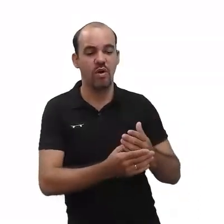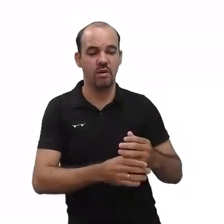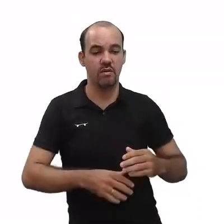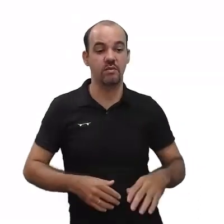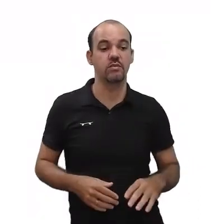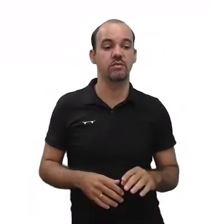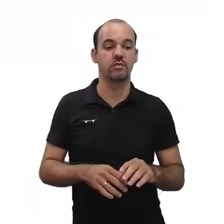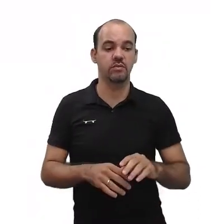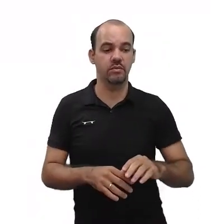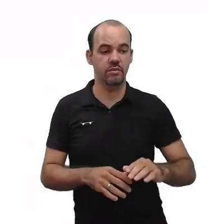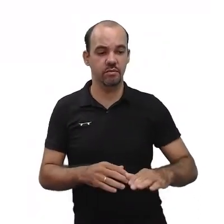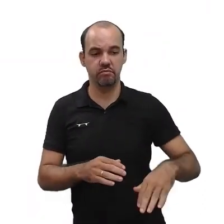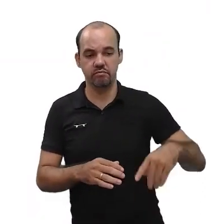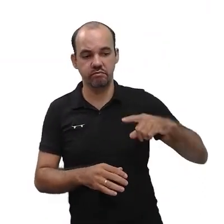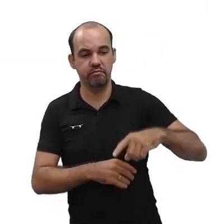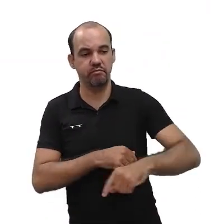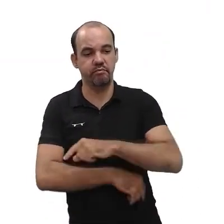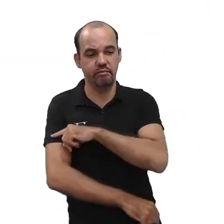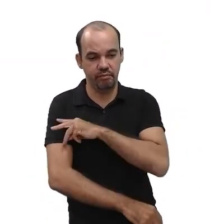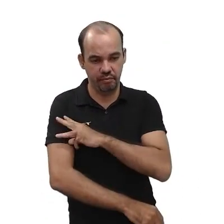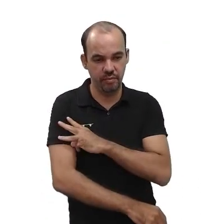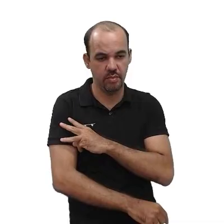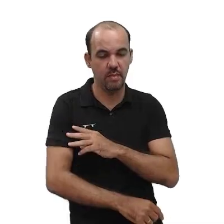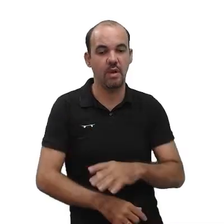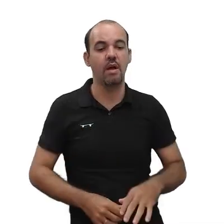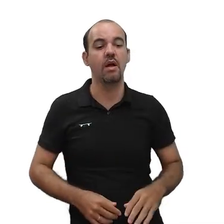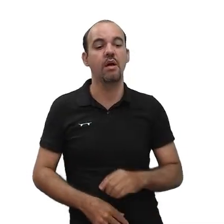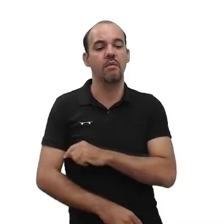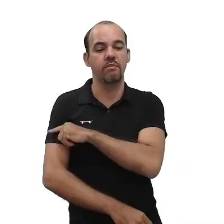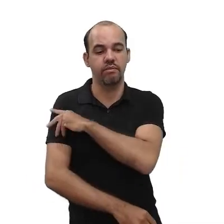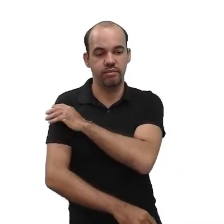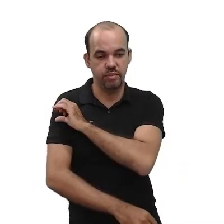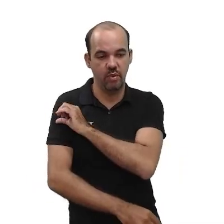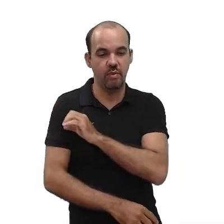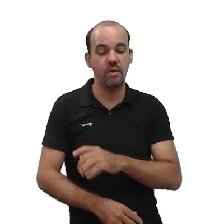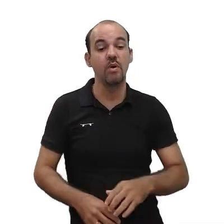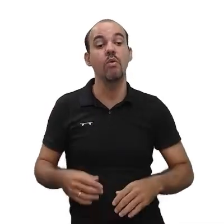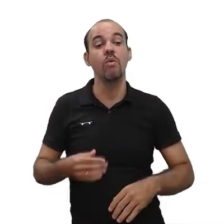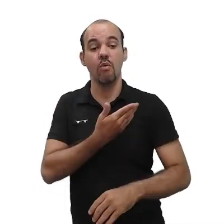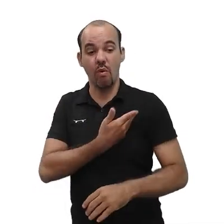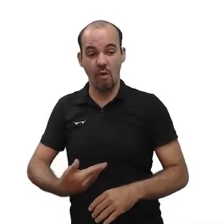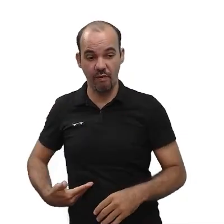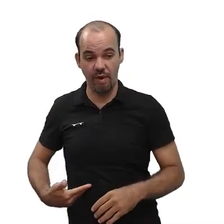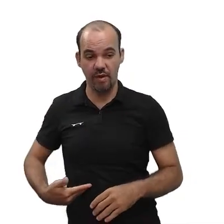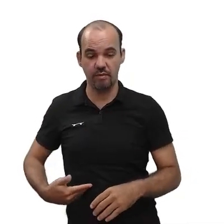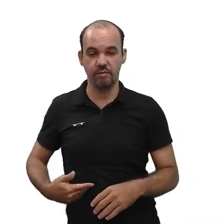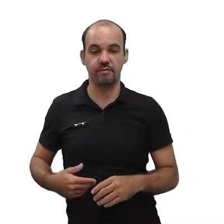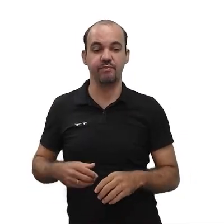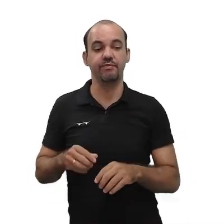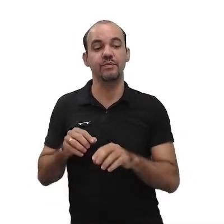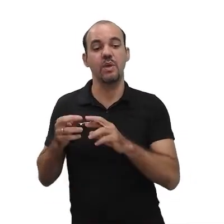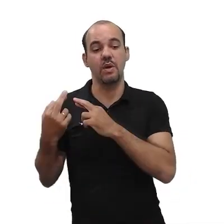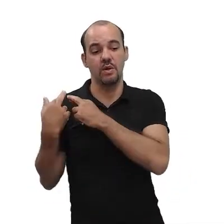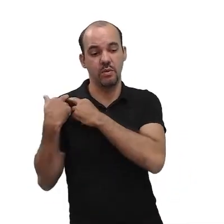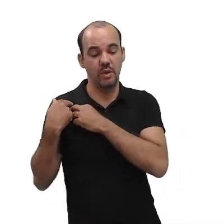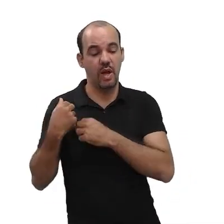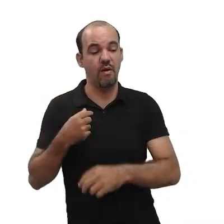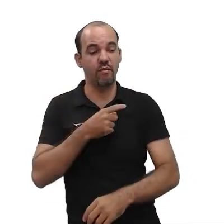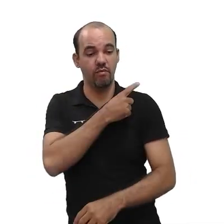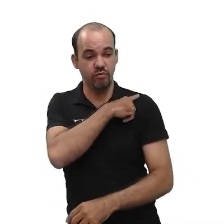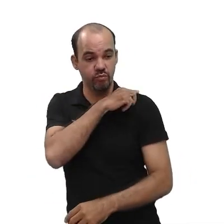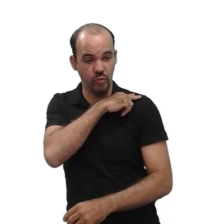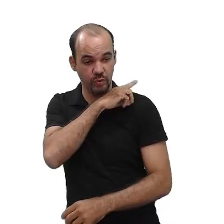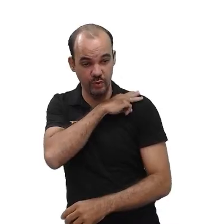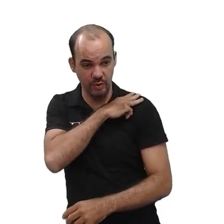assim, ensino médio, e juntamente com o ensino técnico, e a União, a educação a nível superior e também o